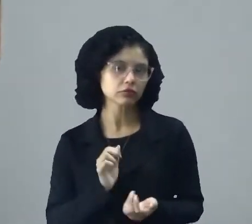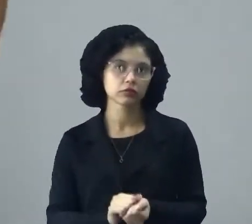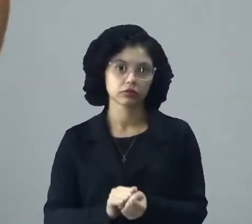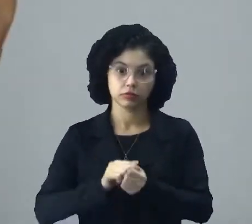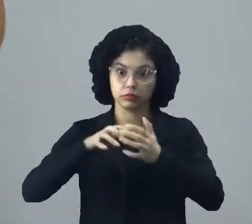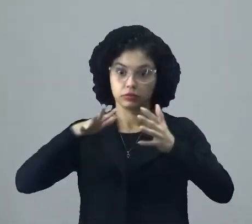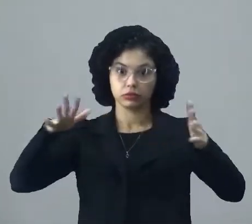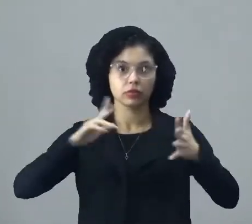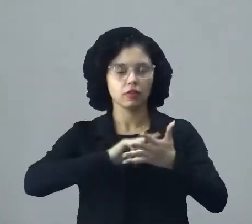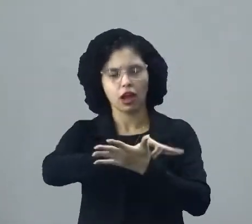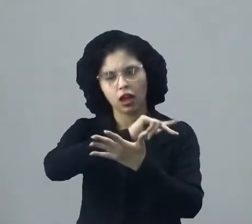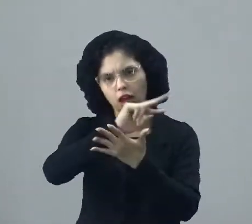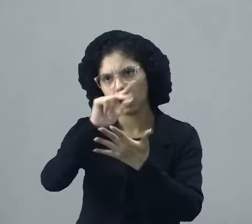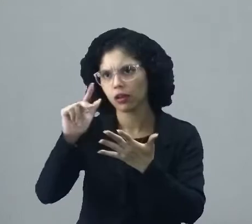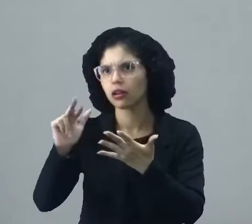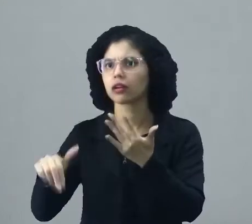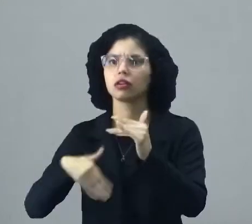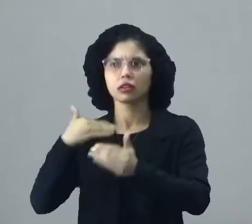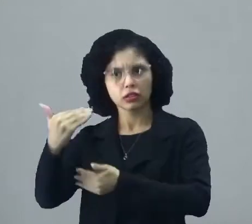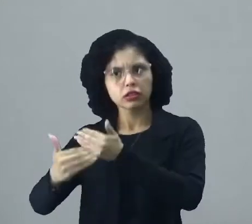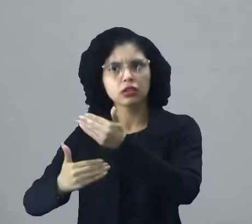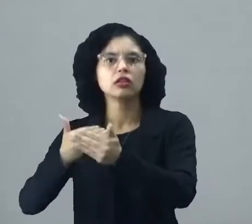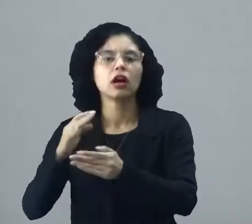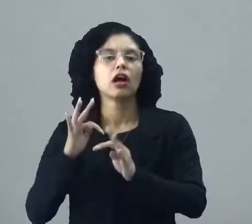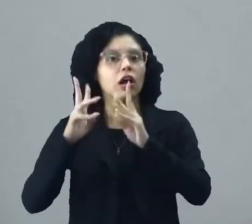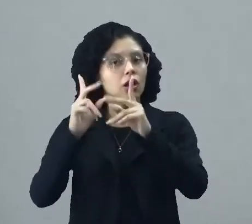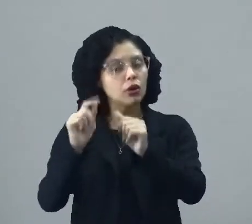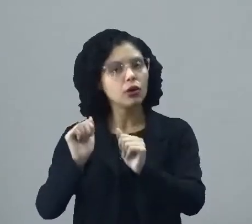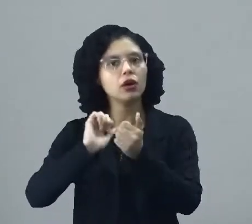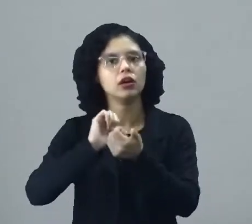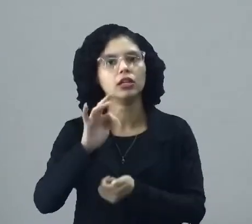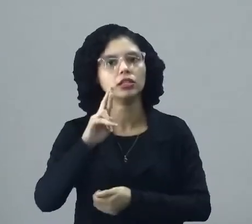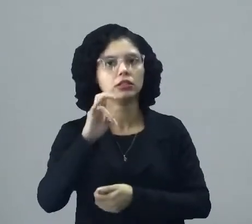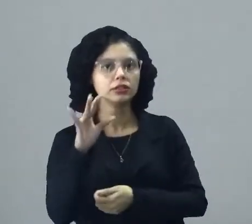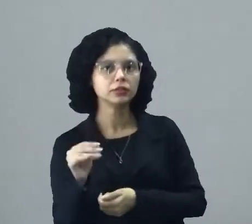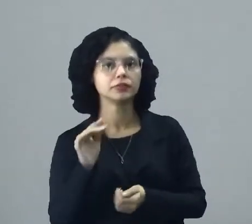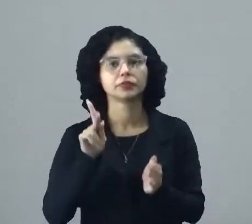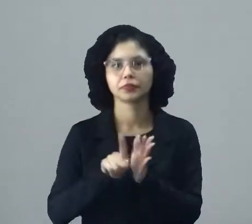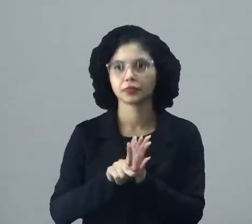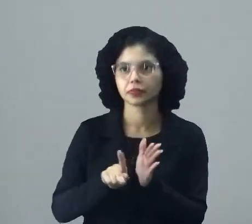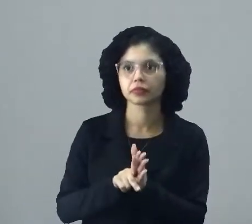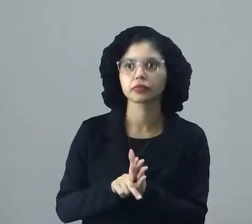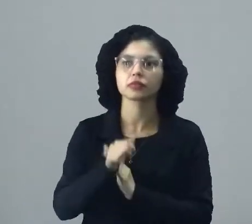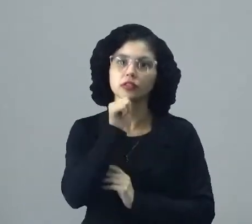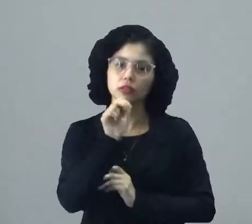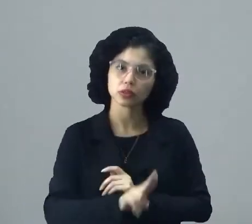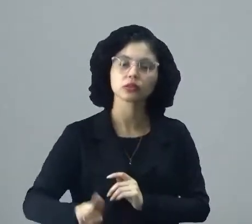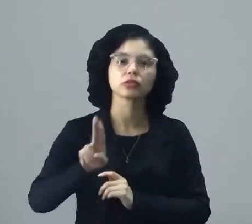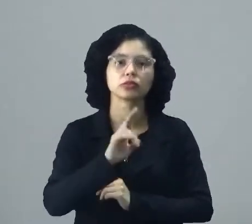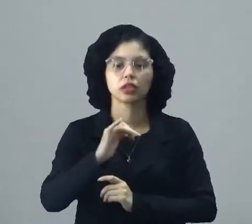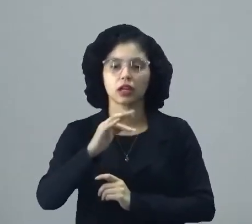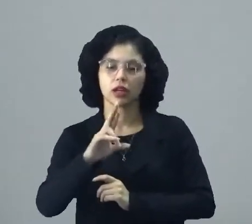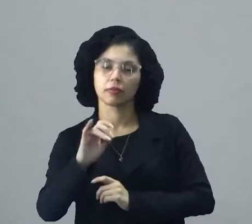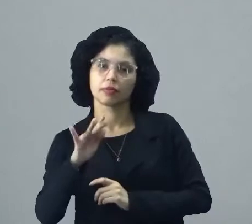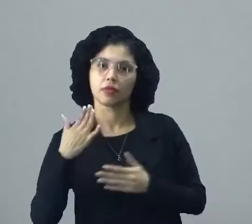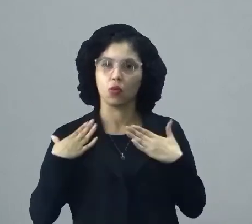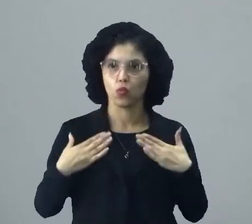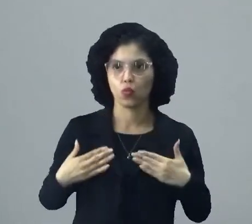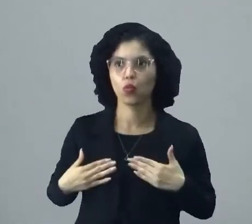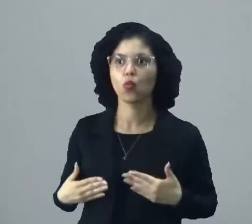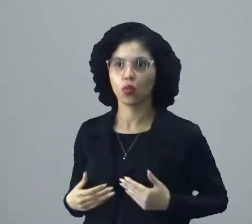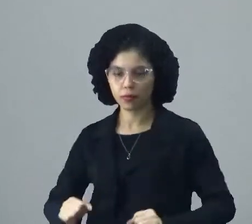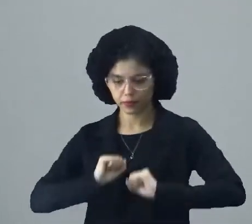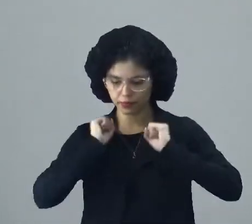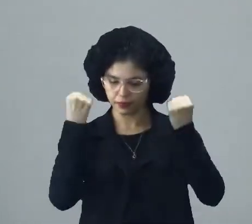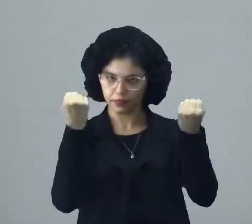mais abrangente. Ela vai desenvolver todo esse aspecto, todo o arcabouço em que a gente pode utilizar a capacidade física,